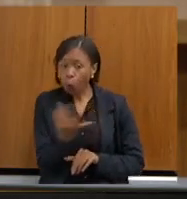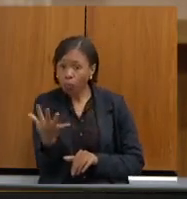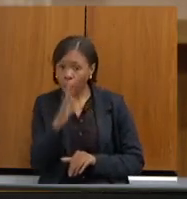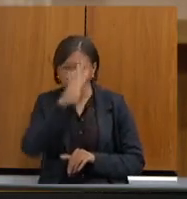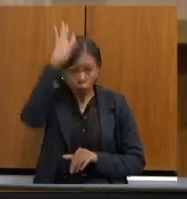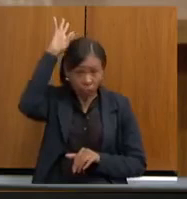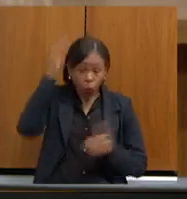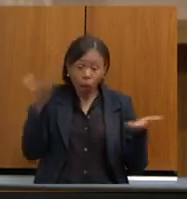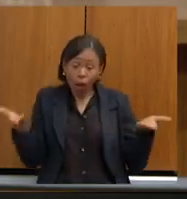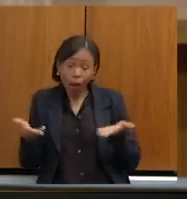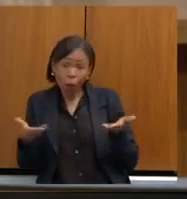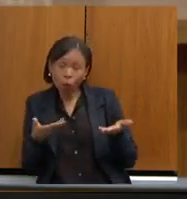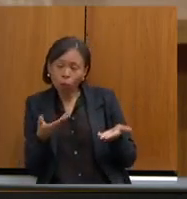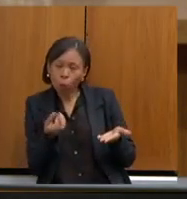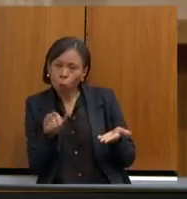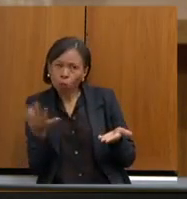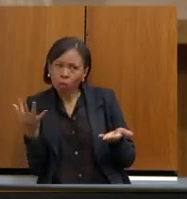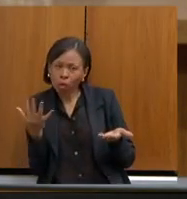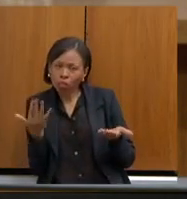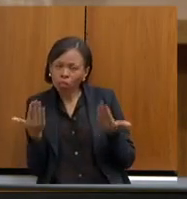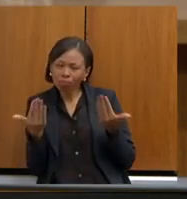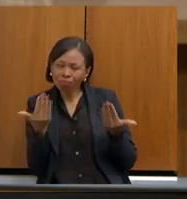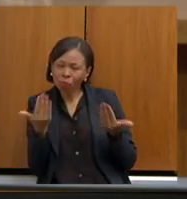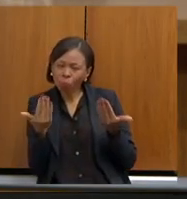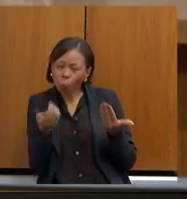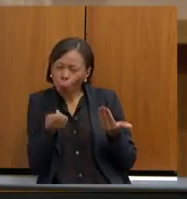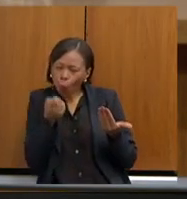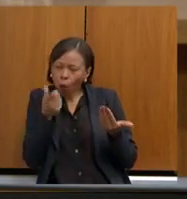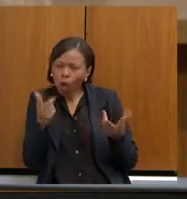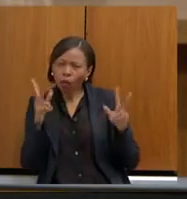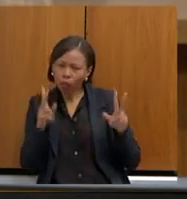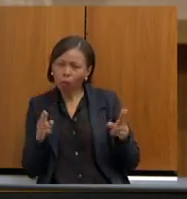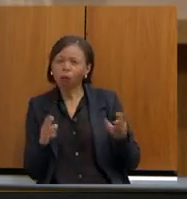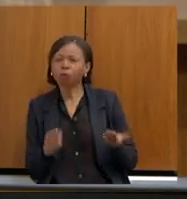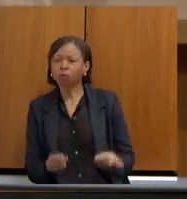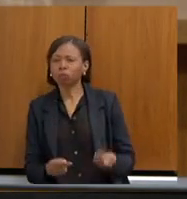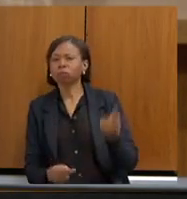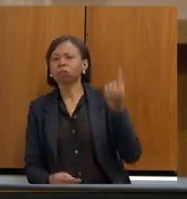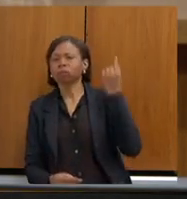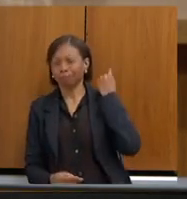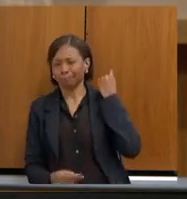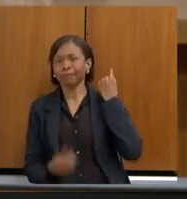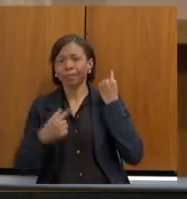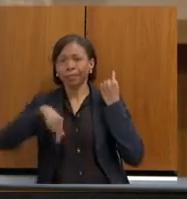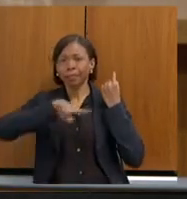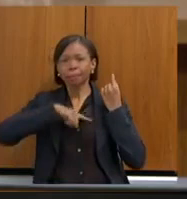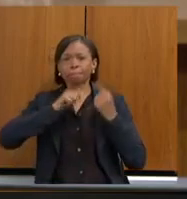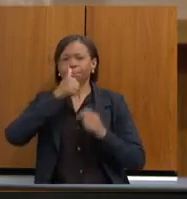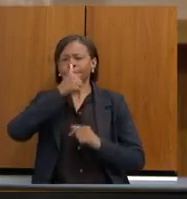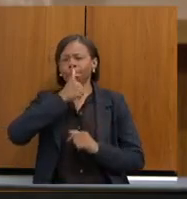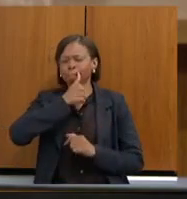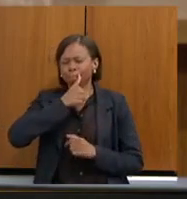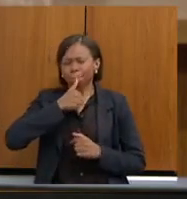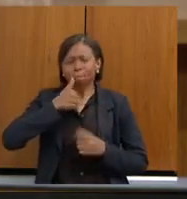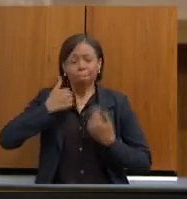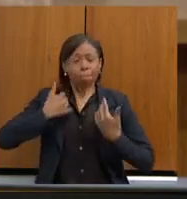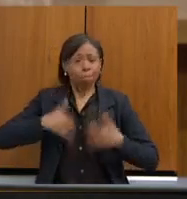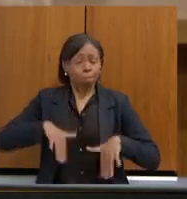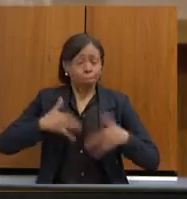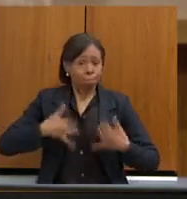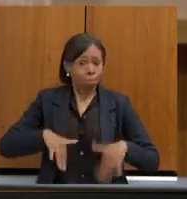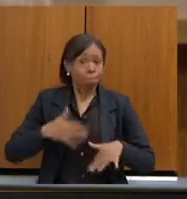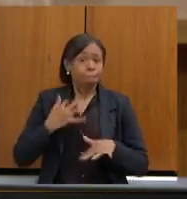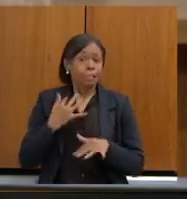aí é preciso quer dizer o esforço que nós estamos fazendo após a formatura desses